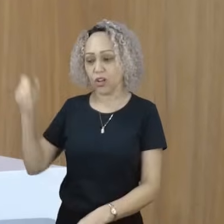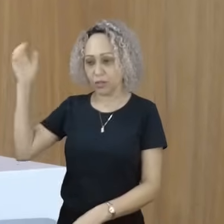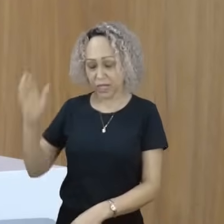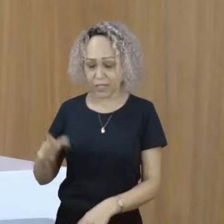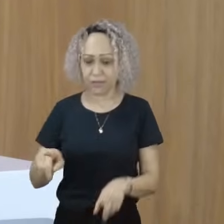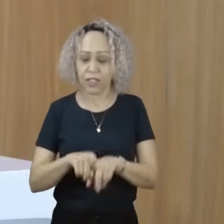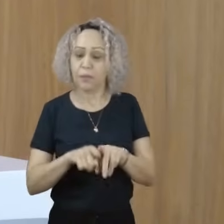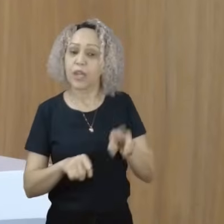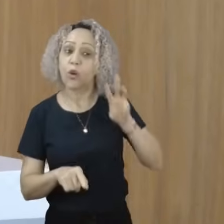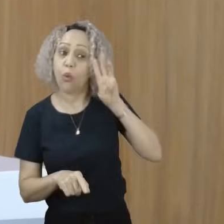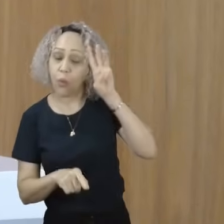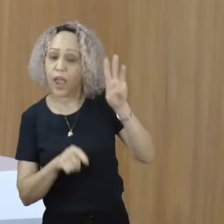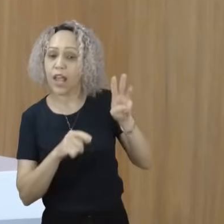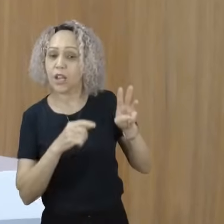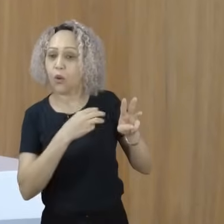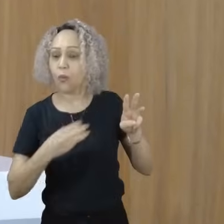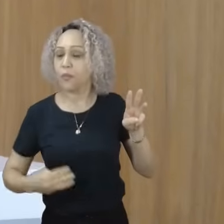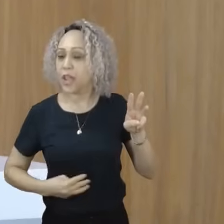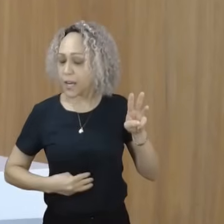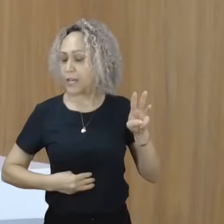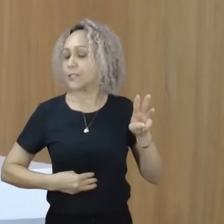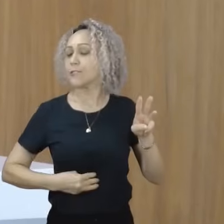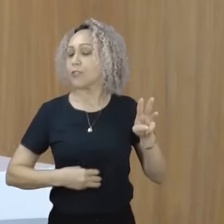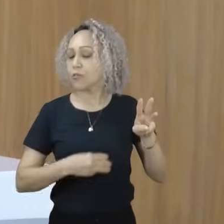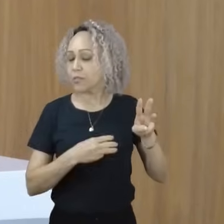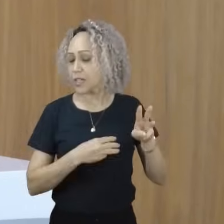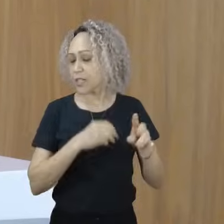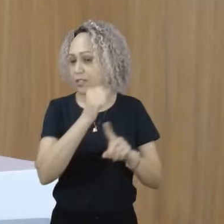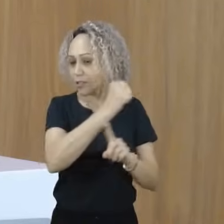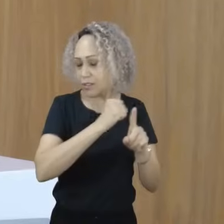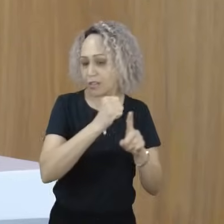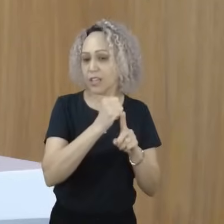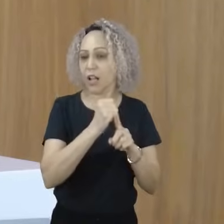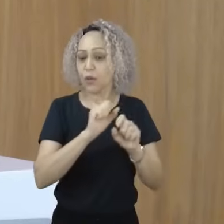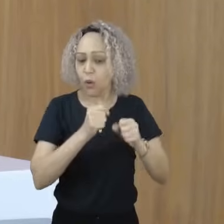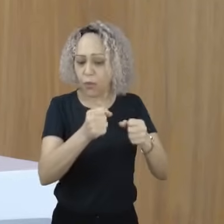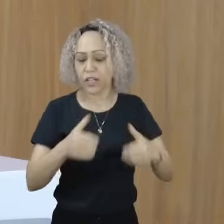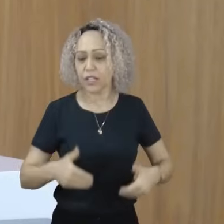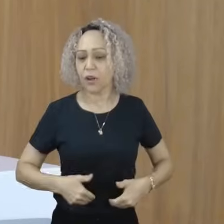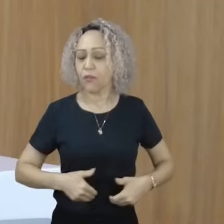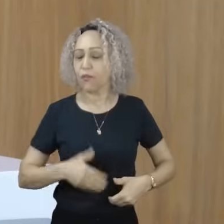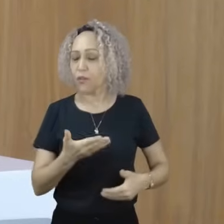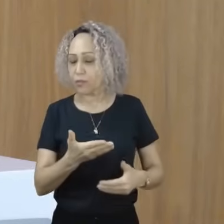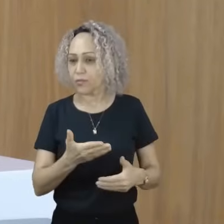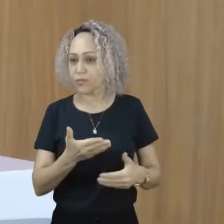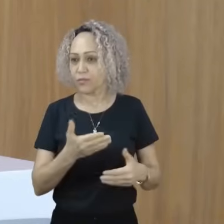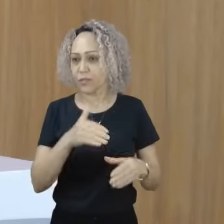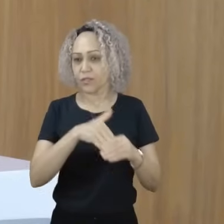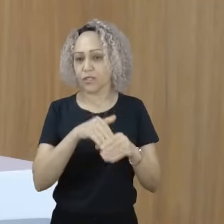Família e Combate à Fome, Wellington Dias, sobre a Conferência Eleitoral do PT.